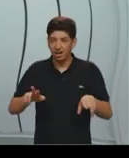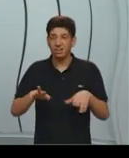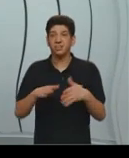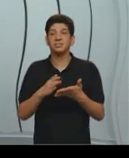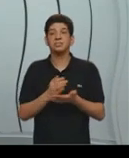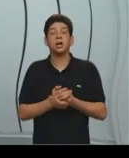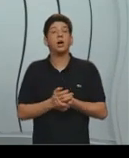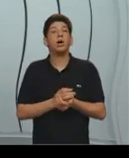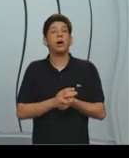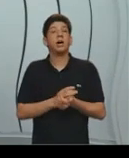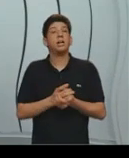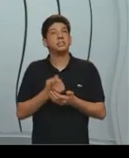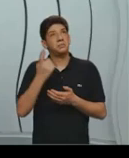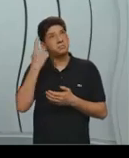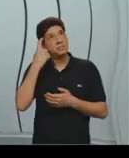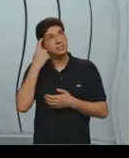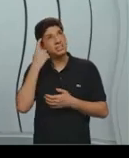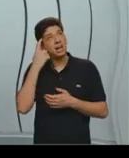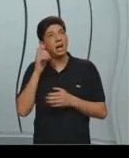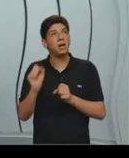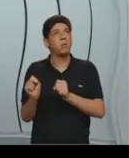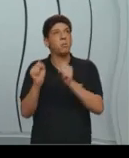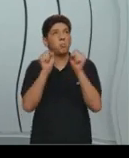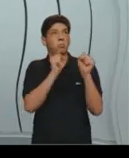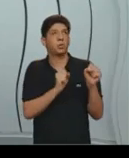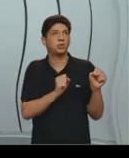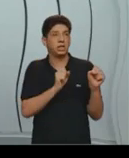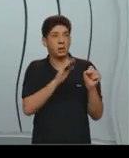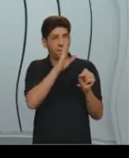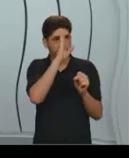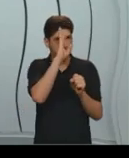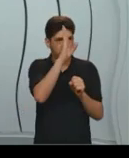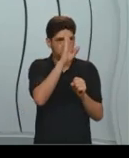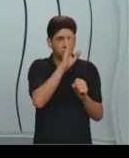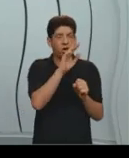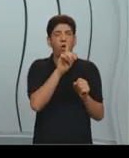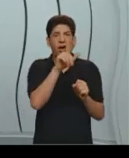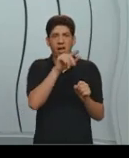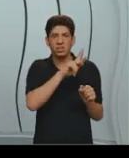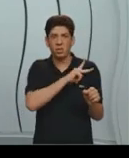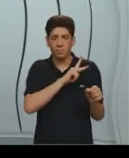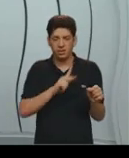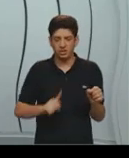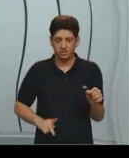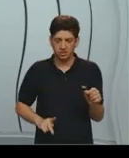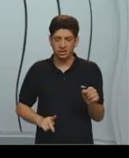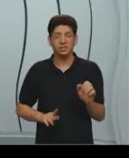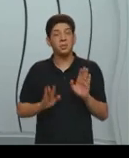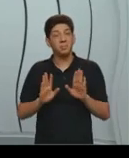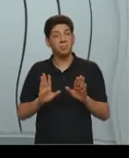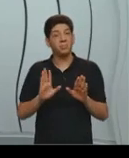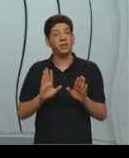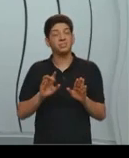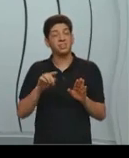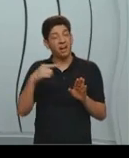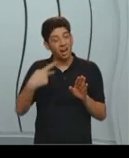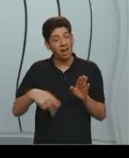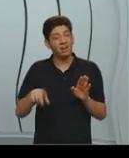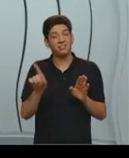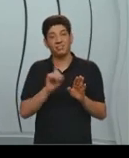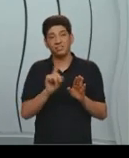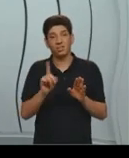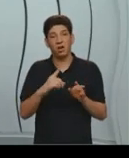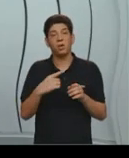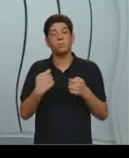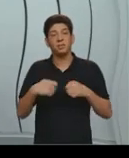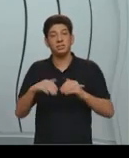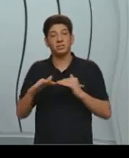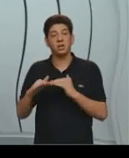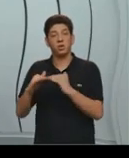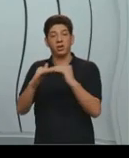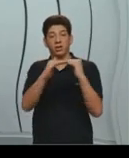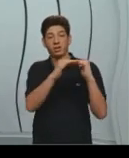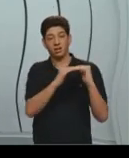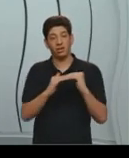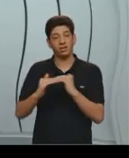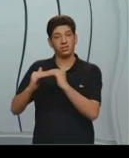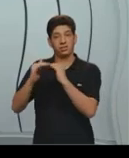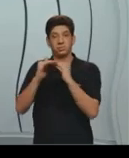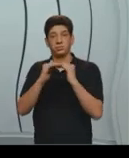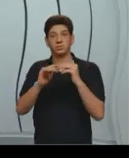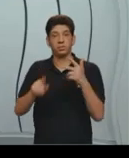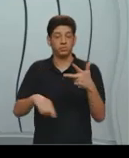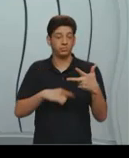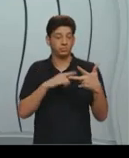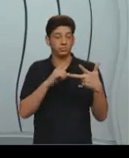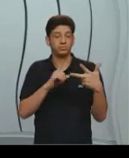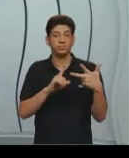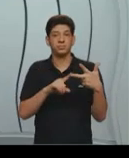na mão do presidente. Mas no Estado Democrático de Direito não funciona assim, porque você tem que ter o equilíbrio, né? E o judiciário, formado pelos juízes, a gente vai ver uma tabelinha